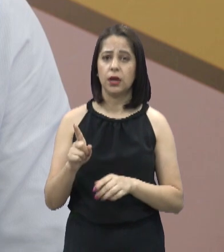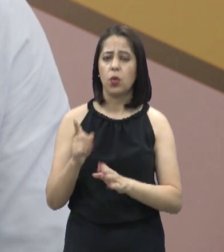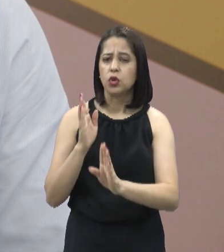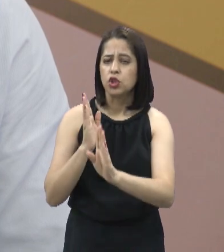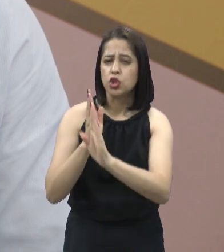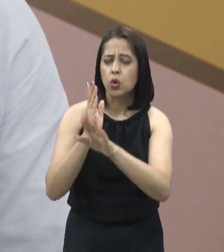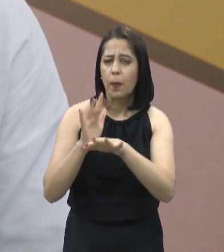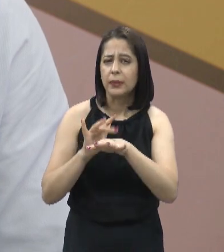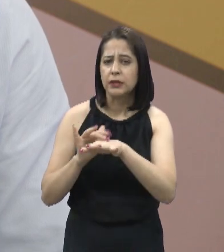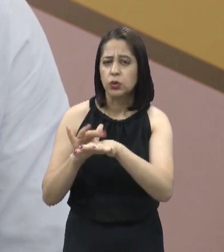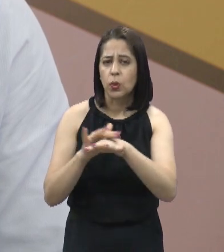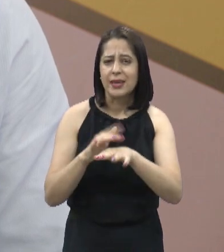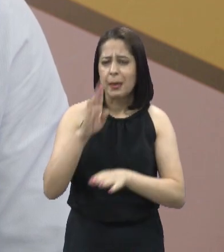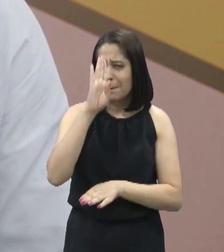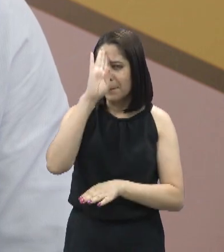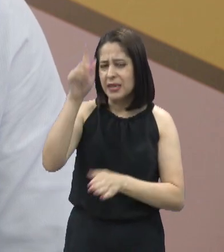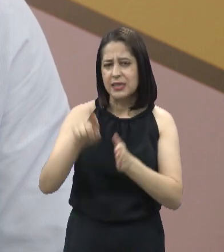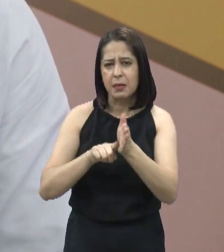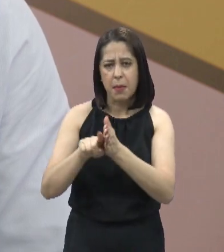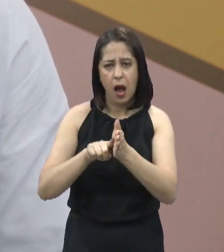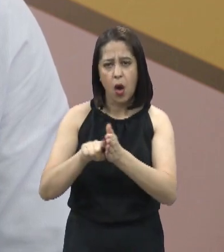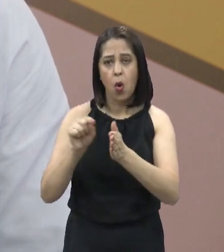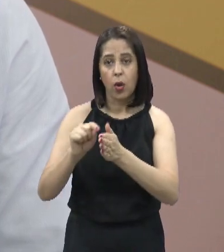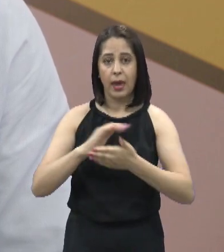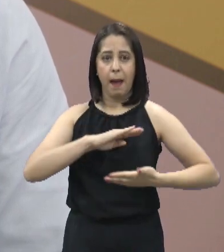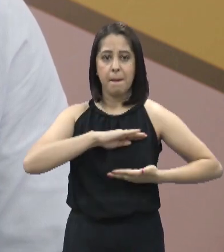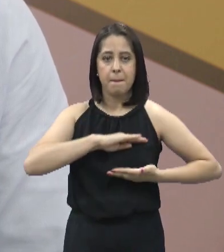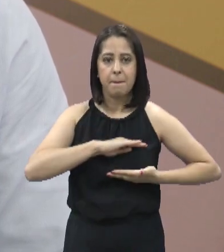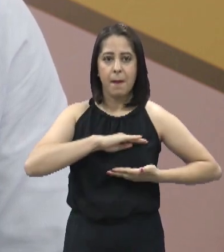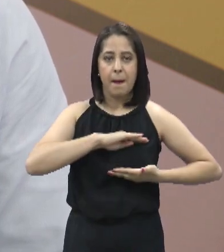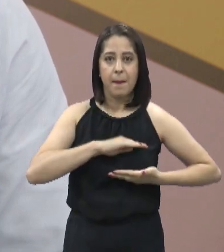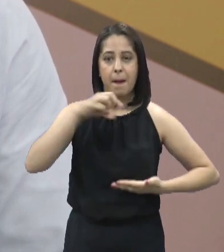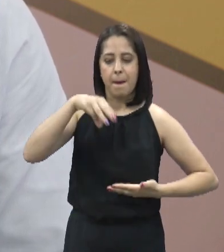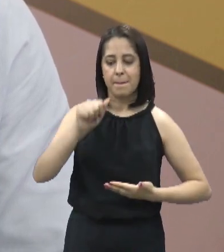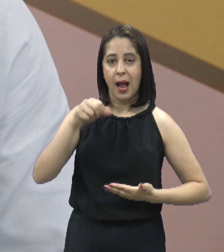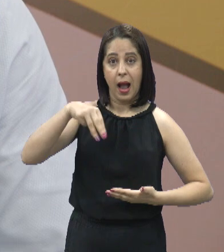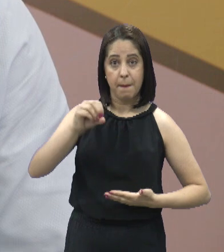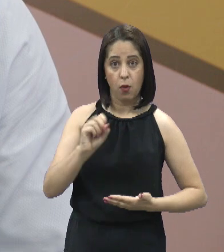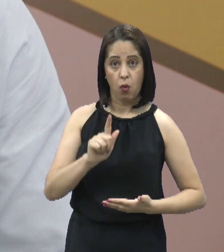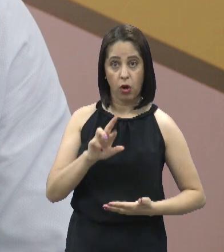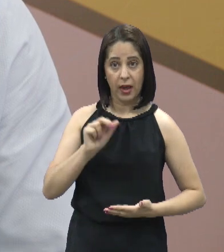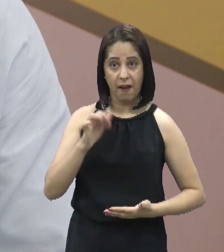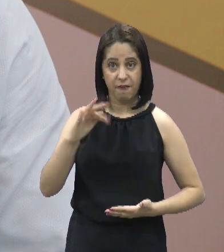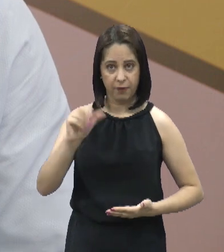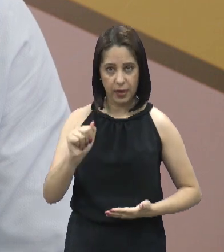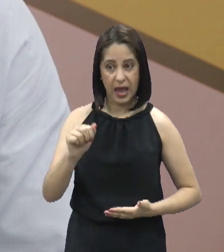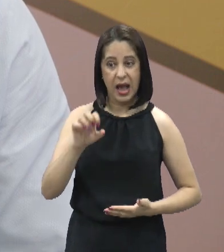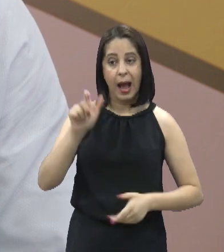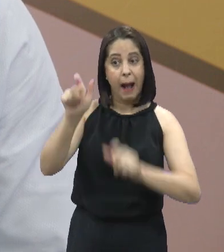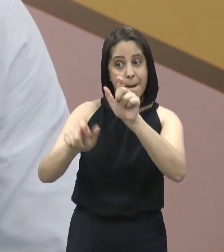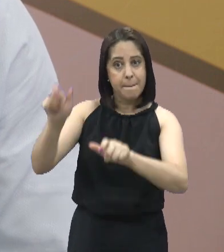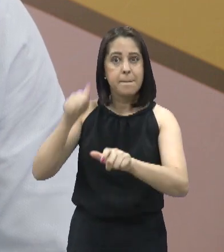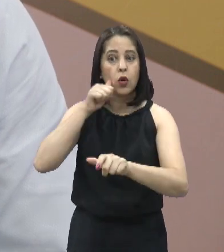o principal exame que a gente utiliza é a mamografia, principalmente em mulheres acima de 40 anos, que deve